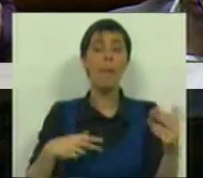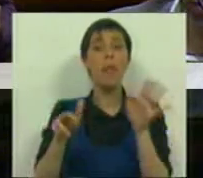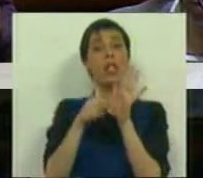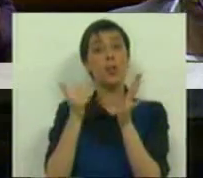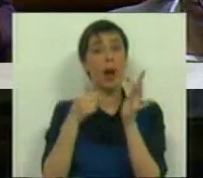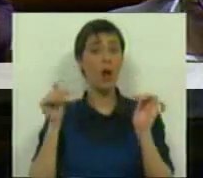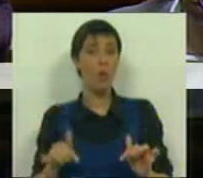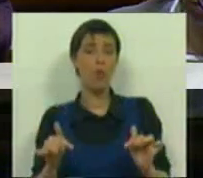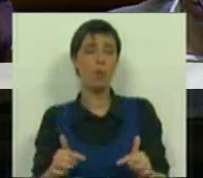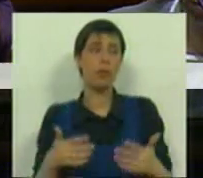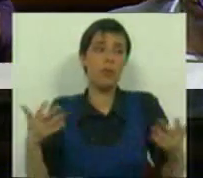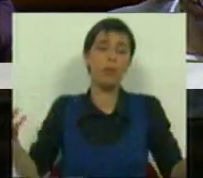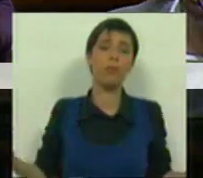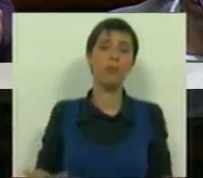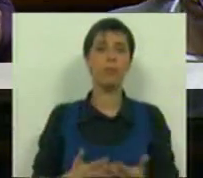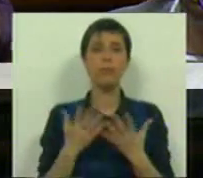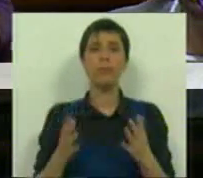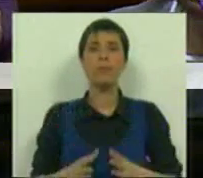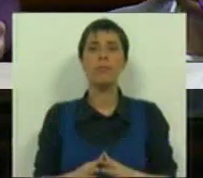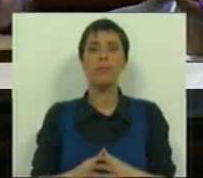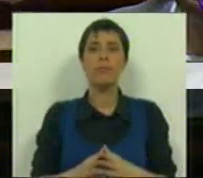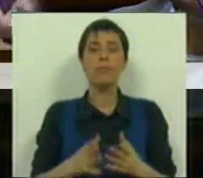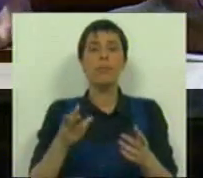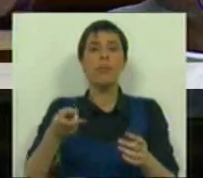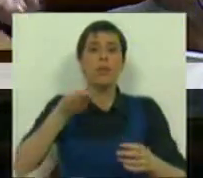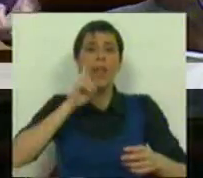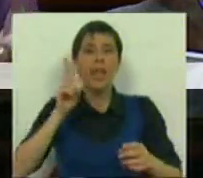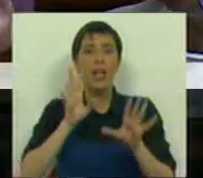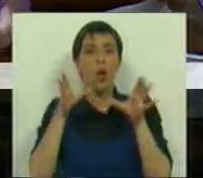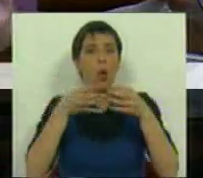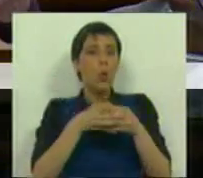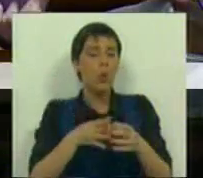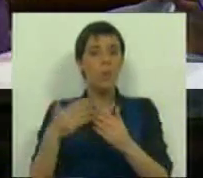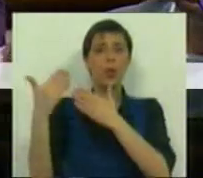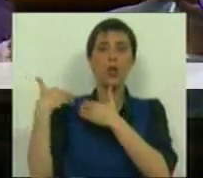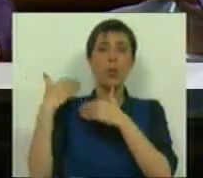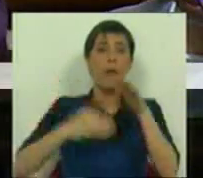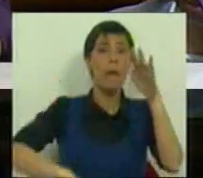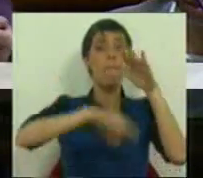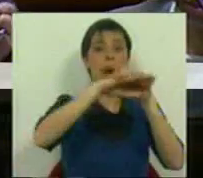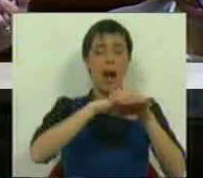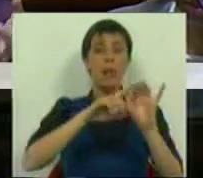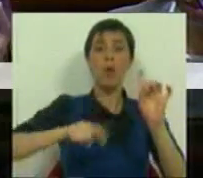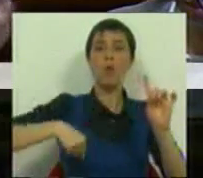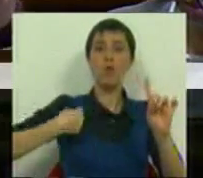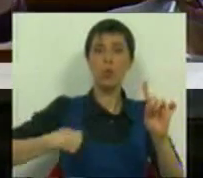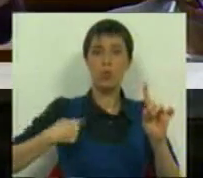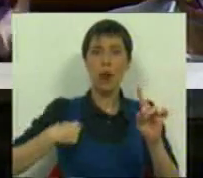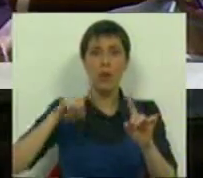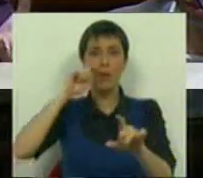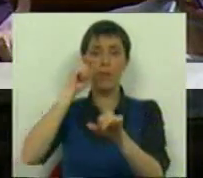Esperar hoje que sejam, digamos, as direções dos clubes e os responsáveis máximos, que sejam eles